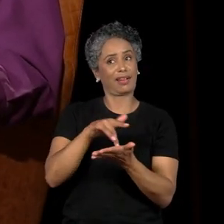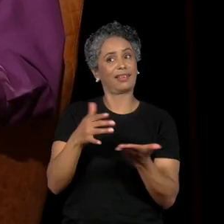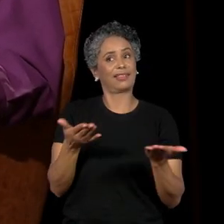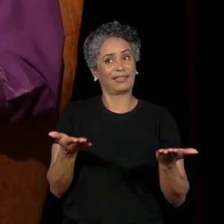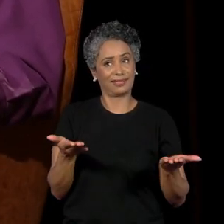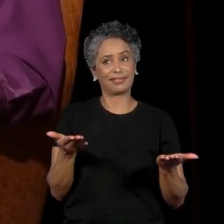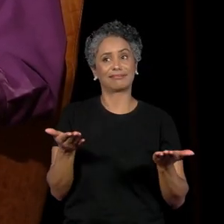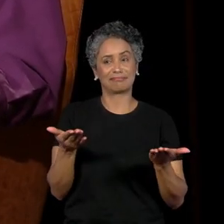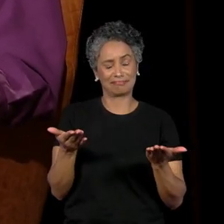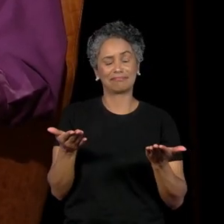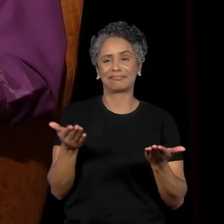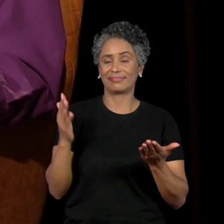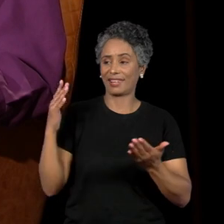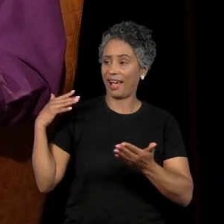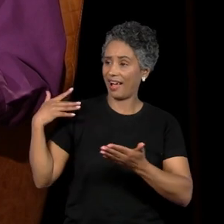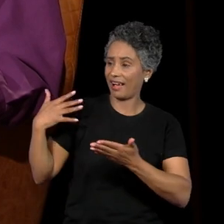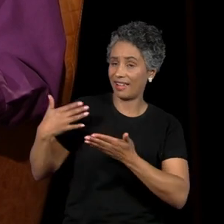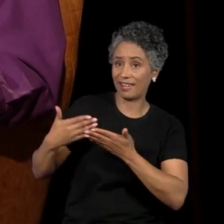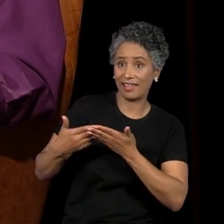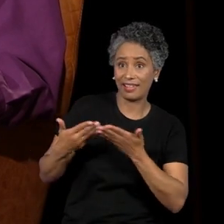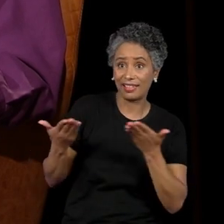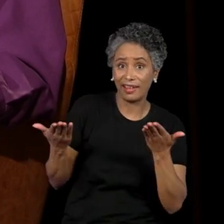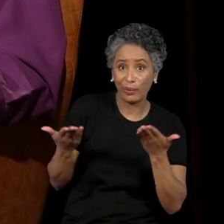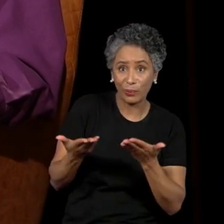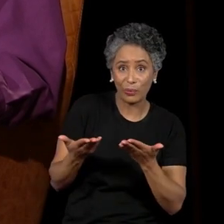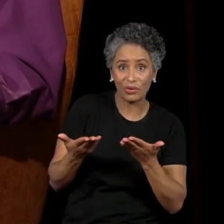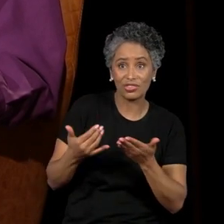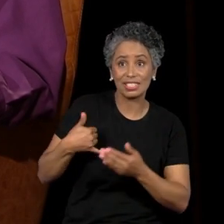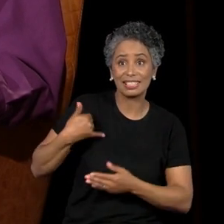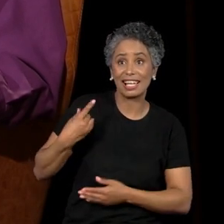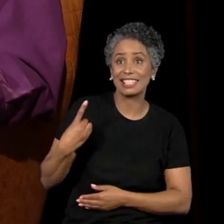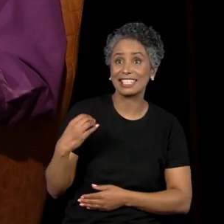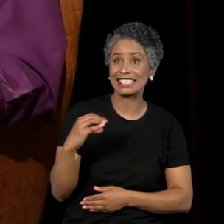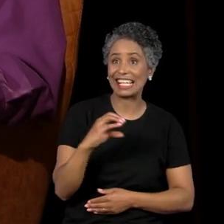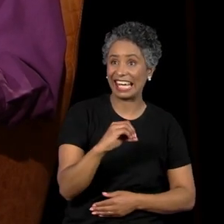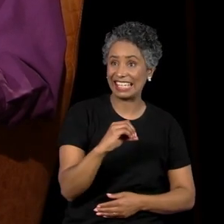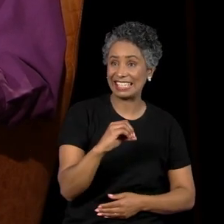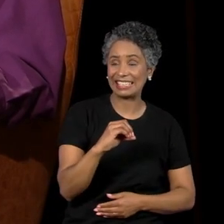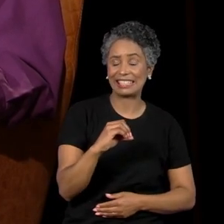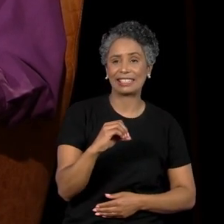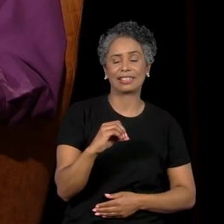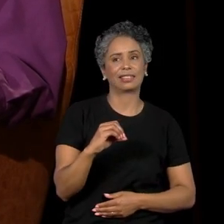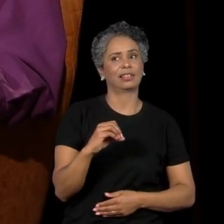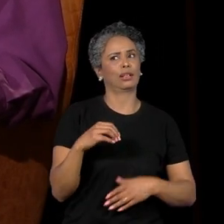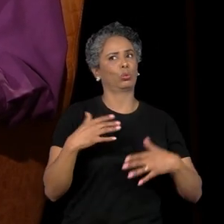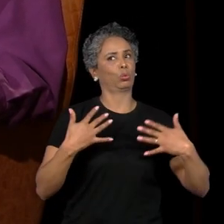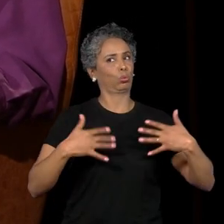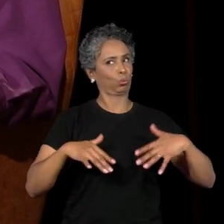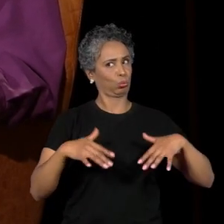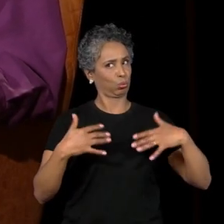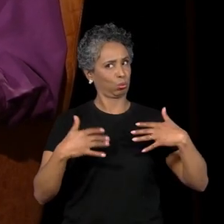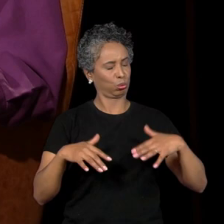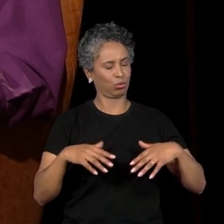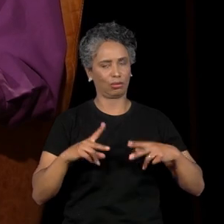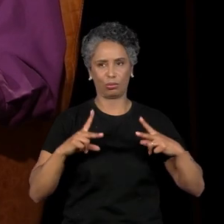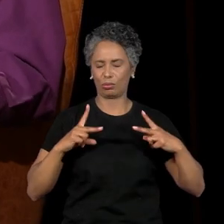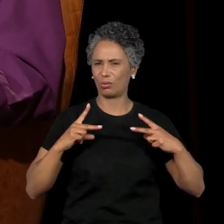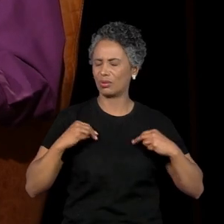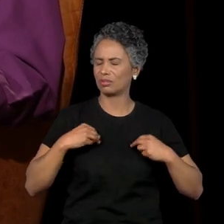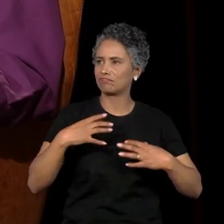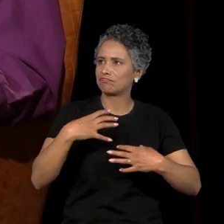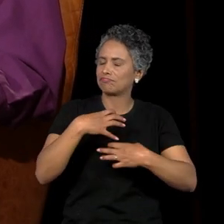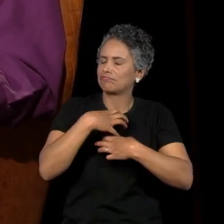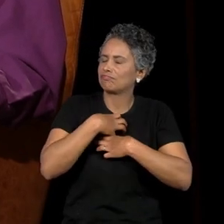está aí até hoje, passou dos 100 anos a mulher. Né? Então,